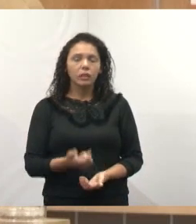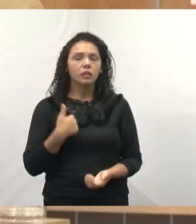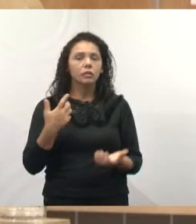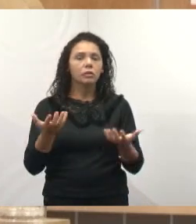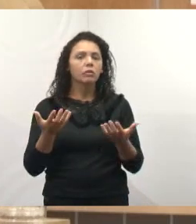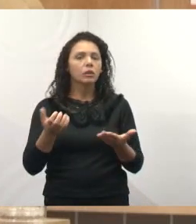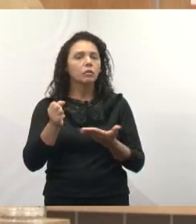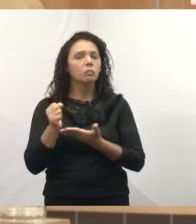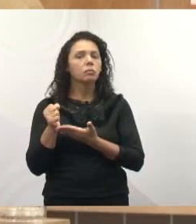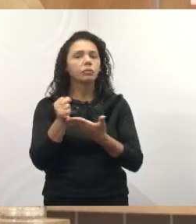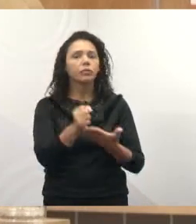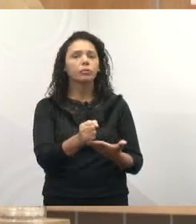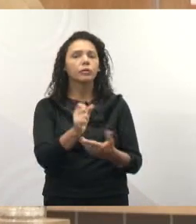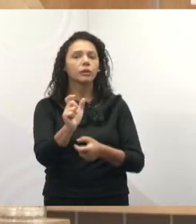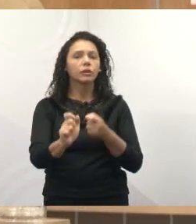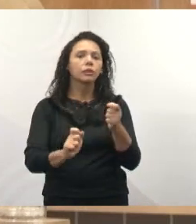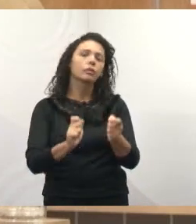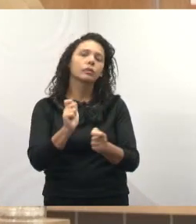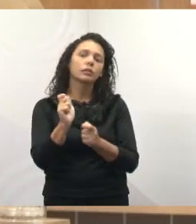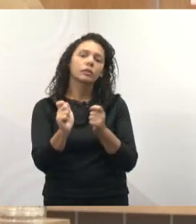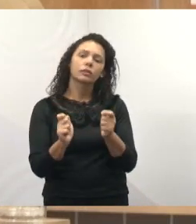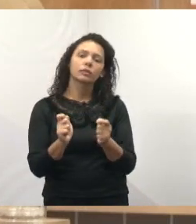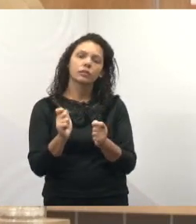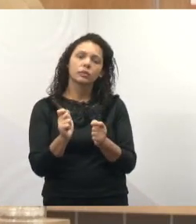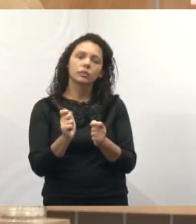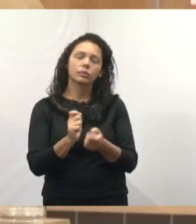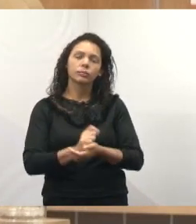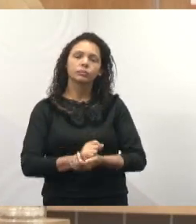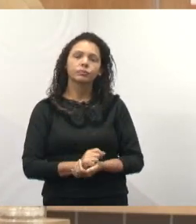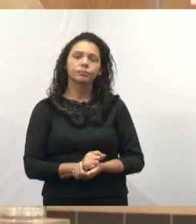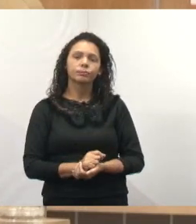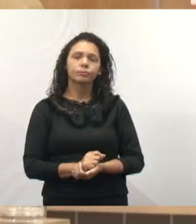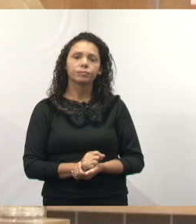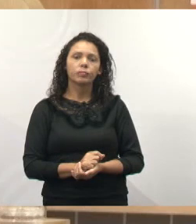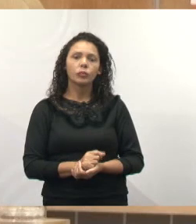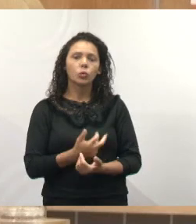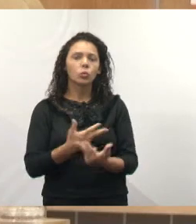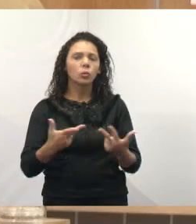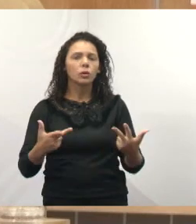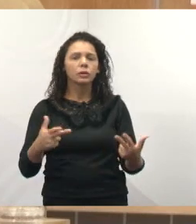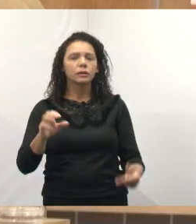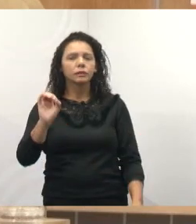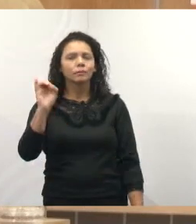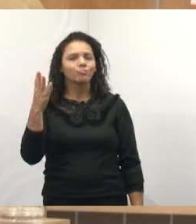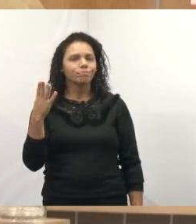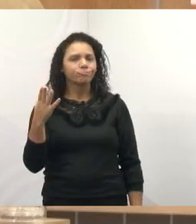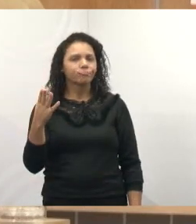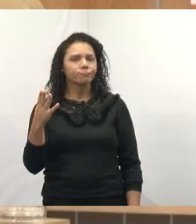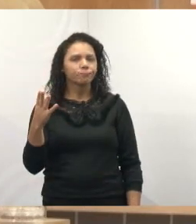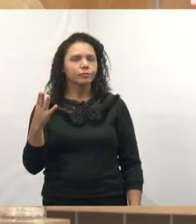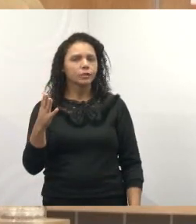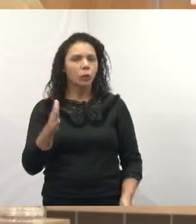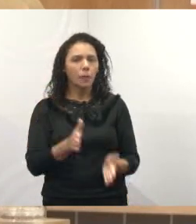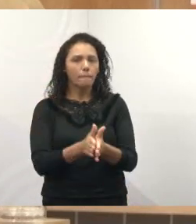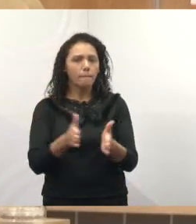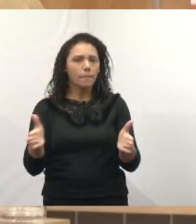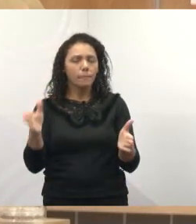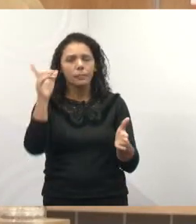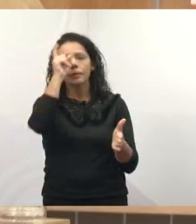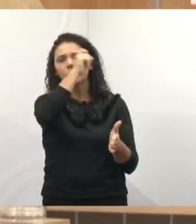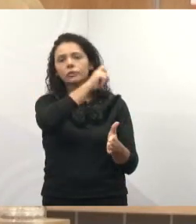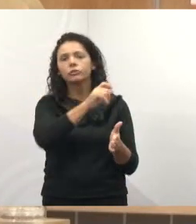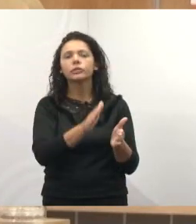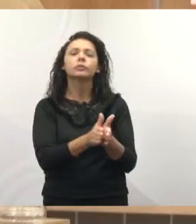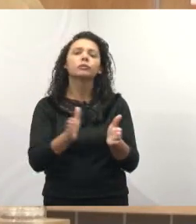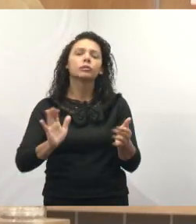defesa por uma situação que impactou o mundo, que foi a pandemia. Se nós